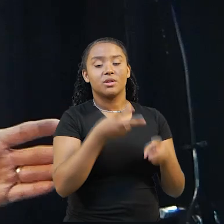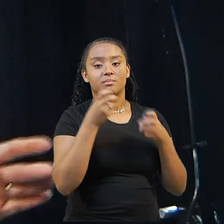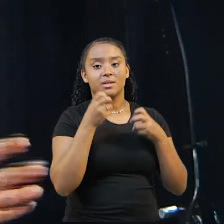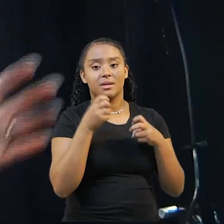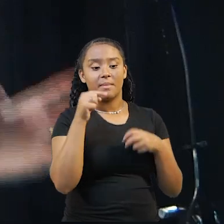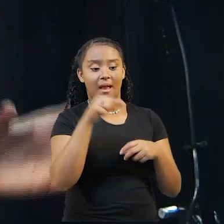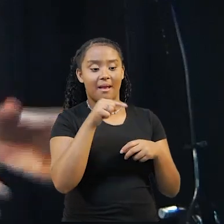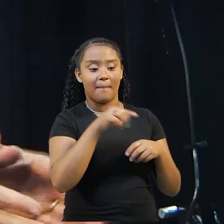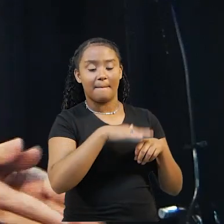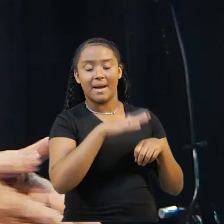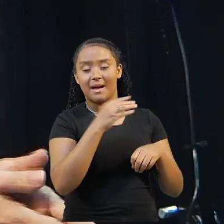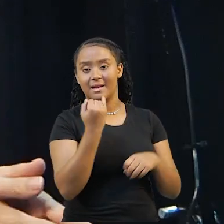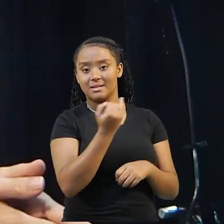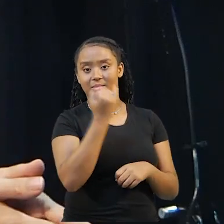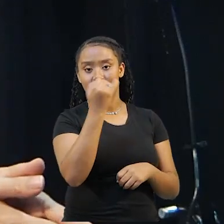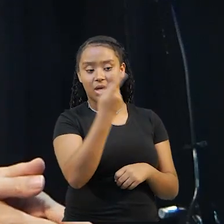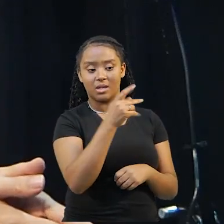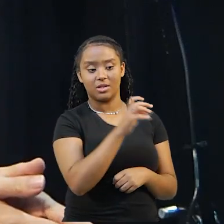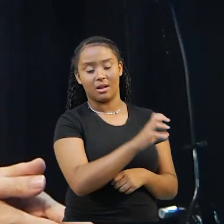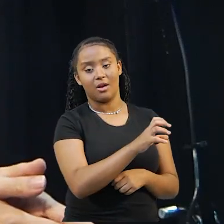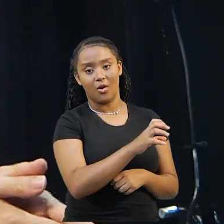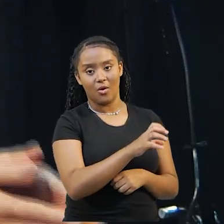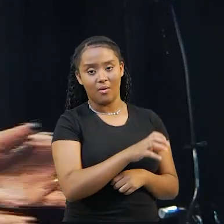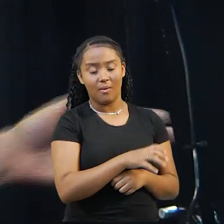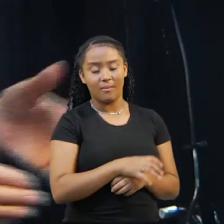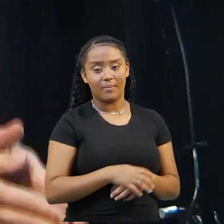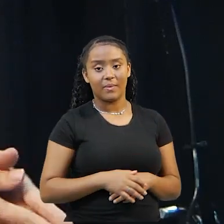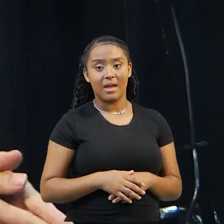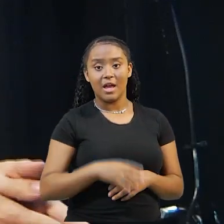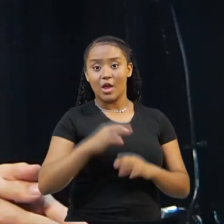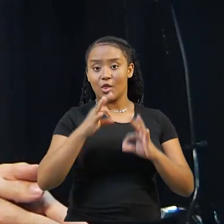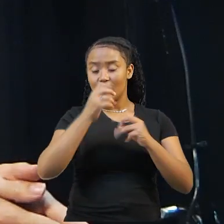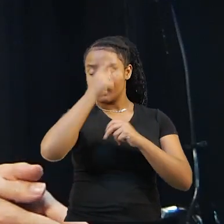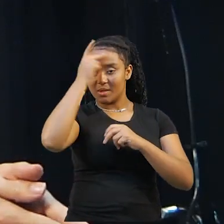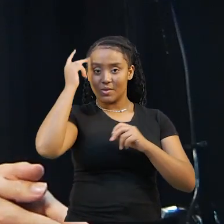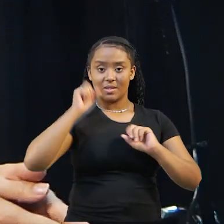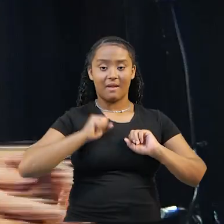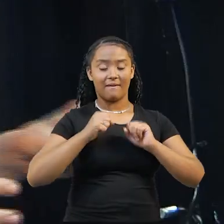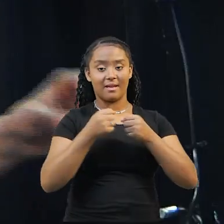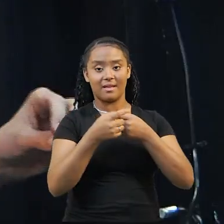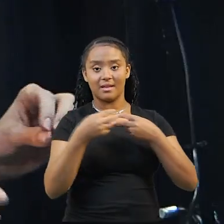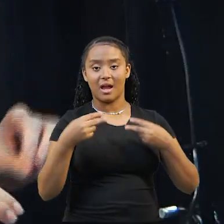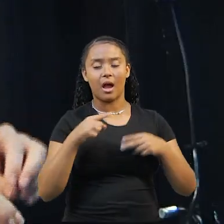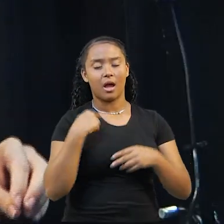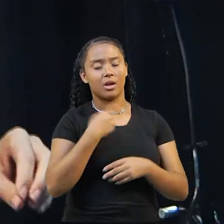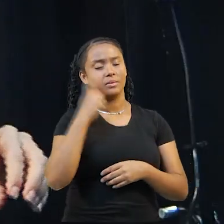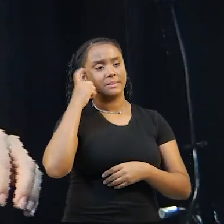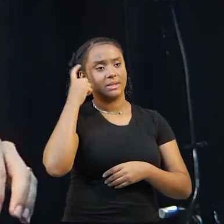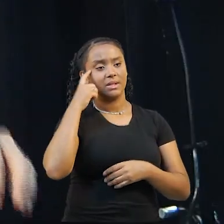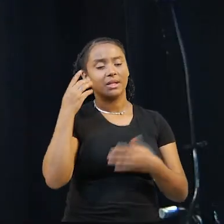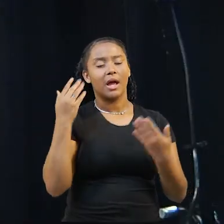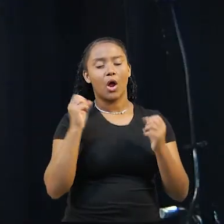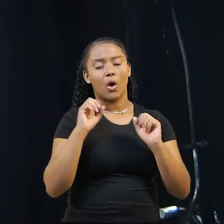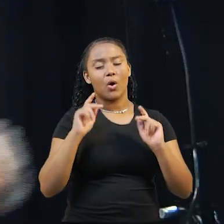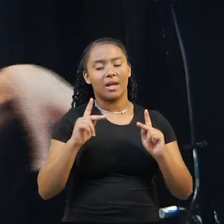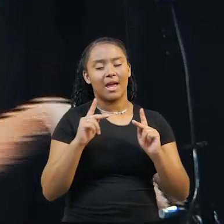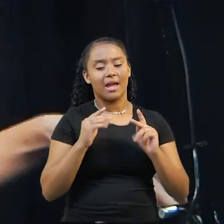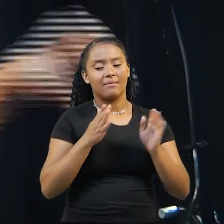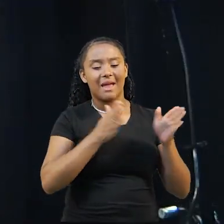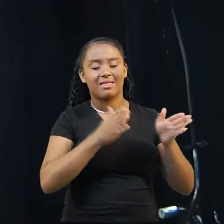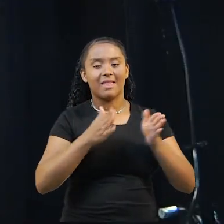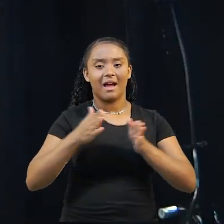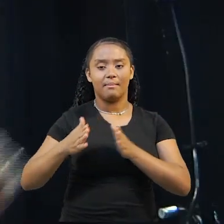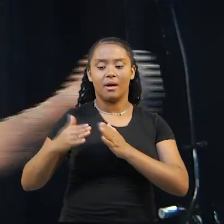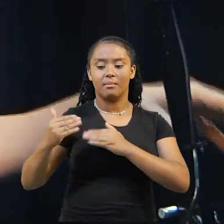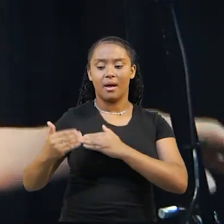de que ali o mais importante era isso, todo mundo defendendo a mesma coisa, a gente foi resolvendo. Então agora e o recurso? E